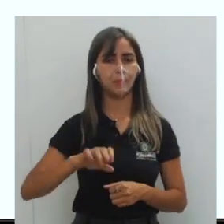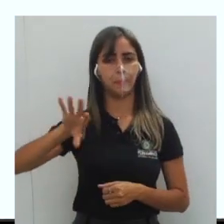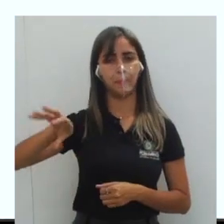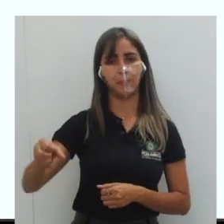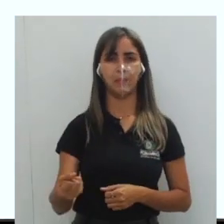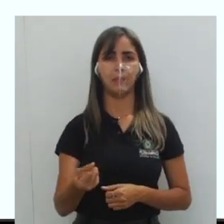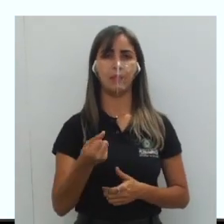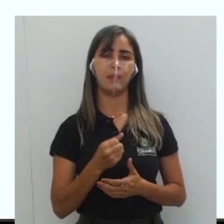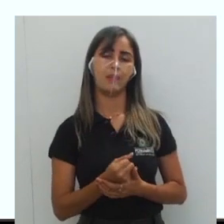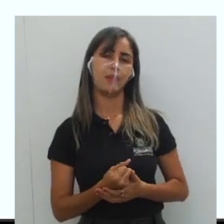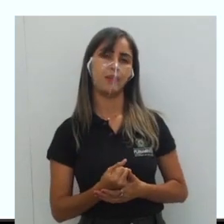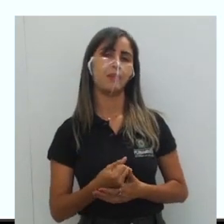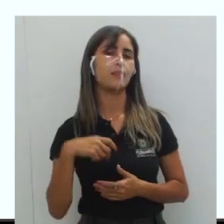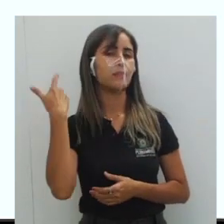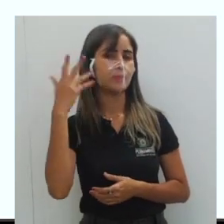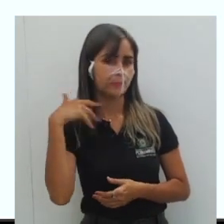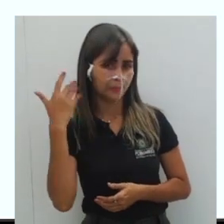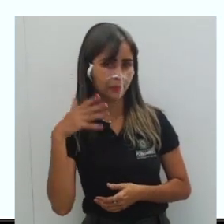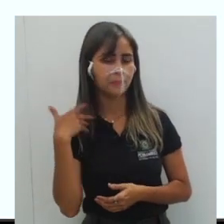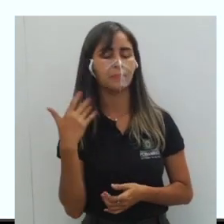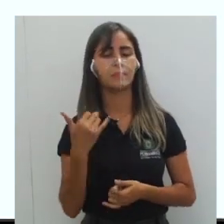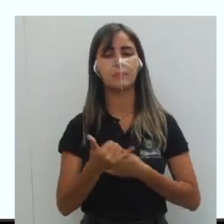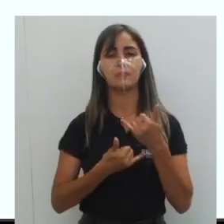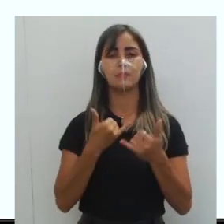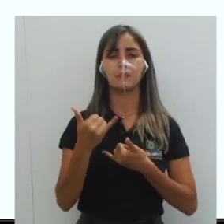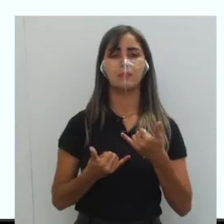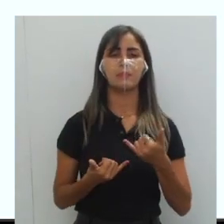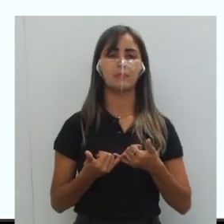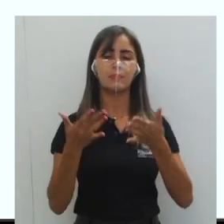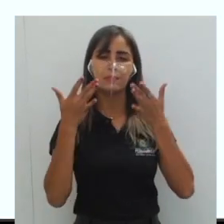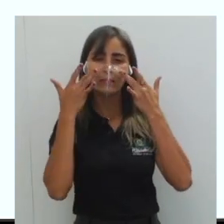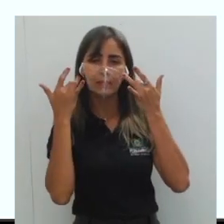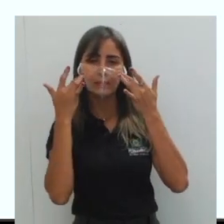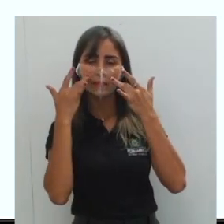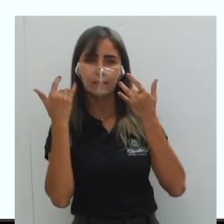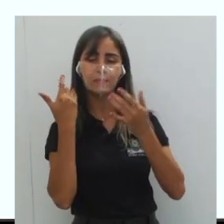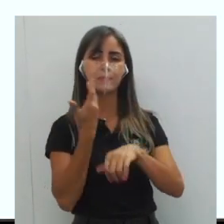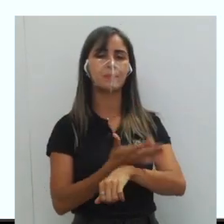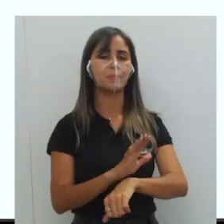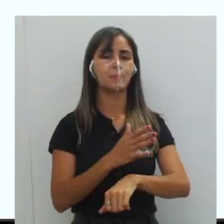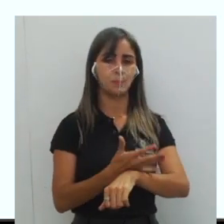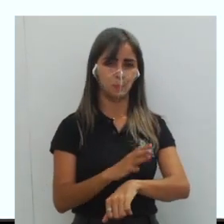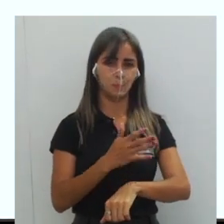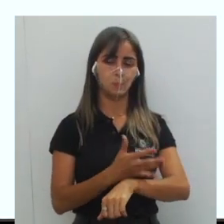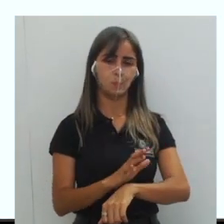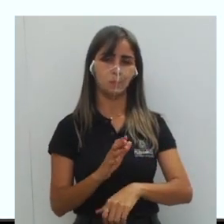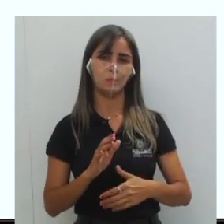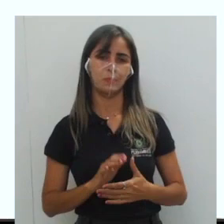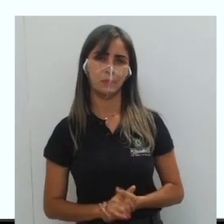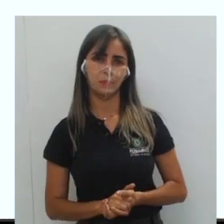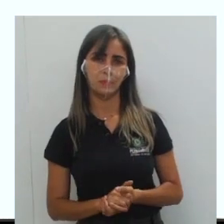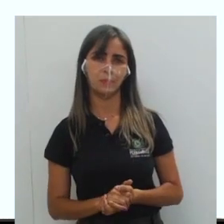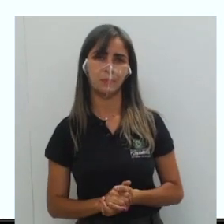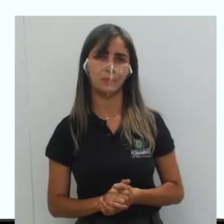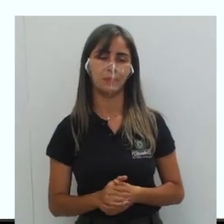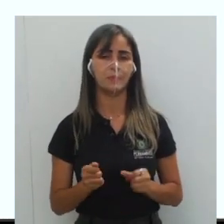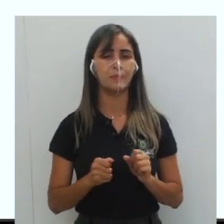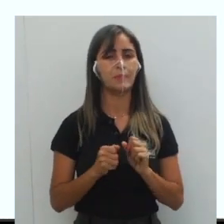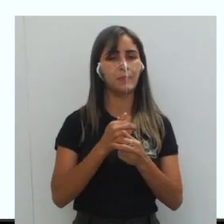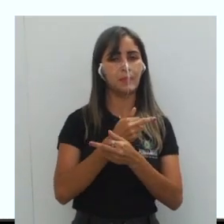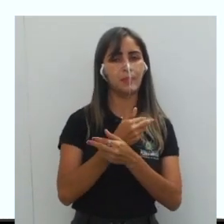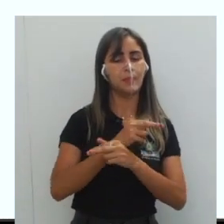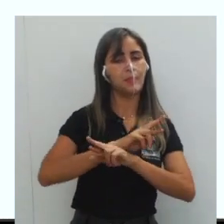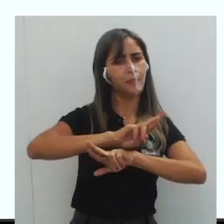pode pegar os seus estilos musicais, os seus jogos, artistas de uma maneira geral e treinar a partir dessa aula para